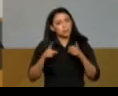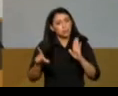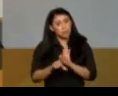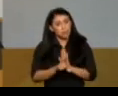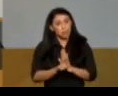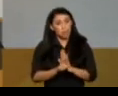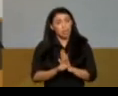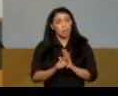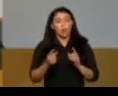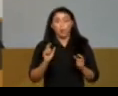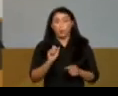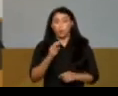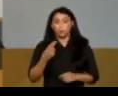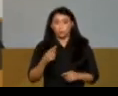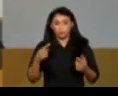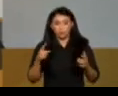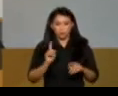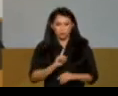aspas,